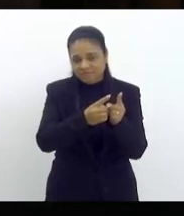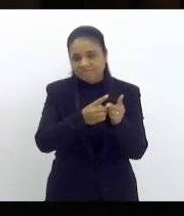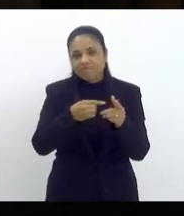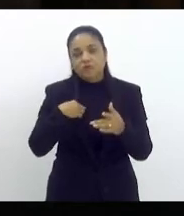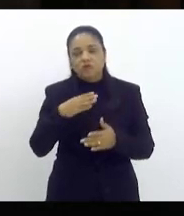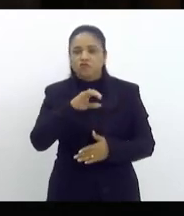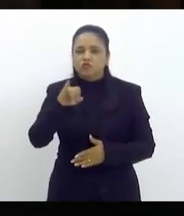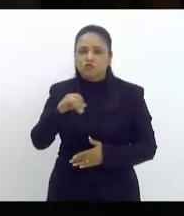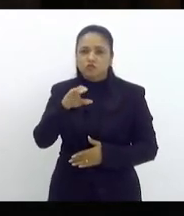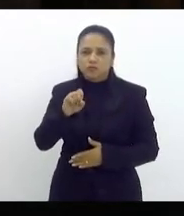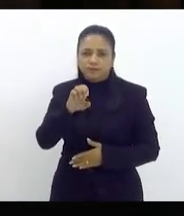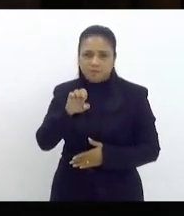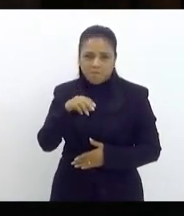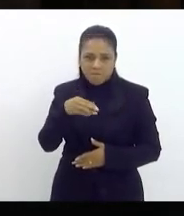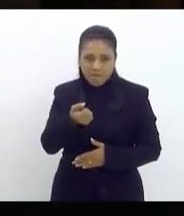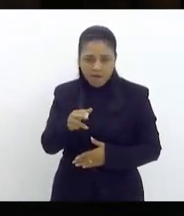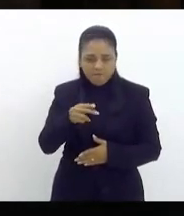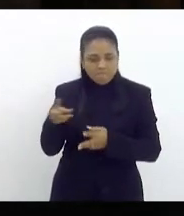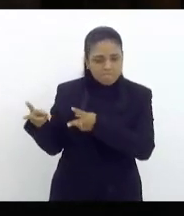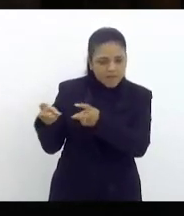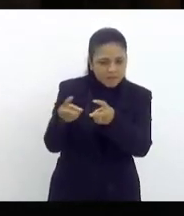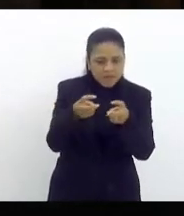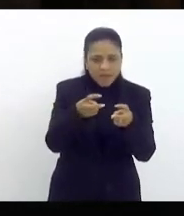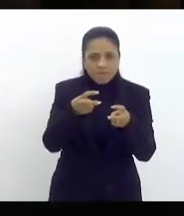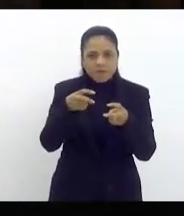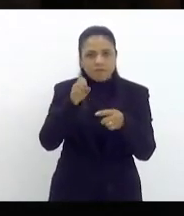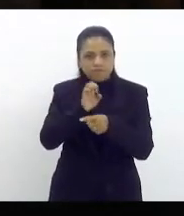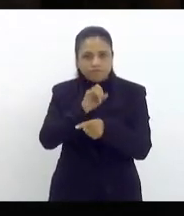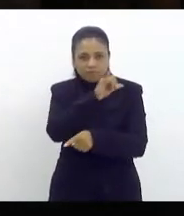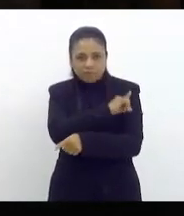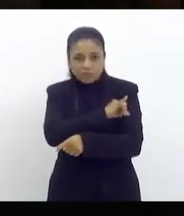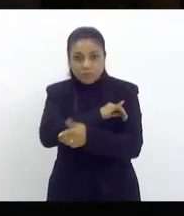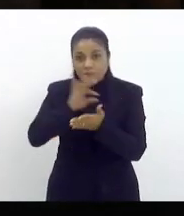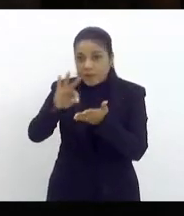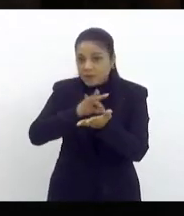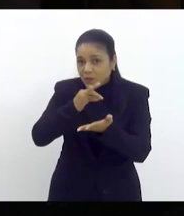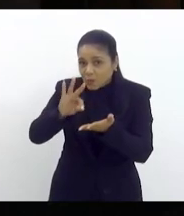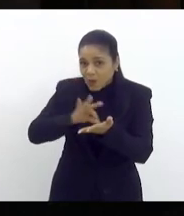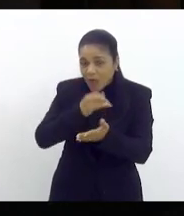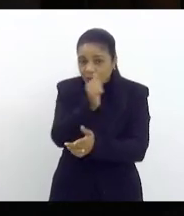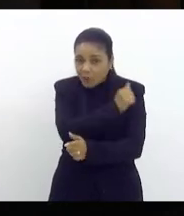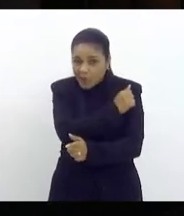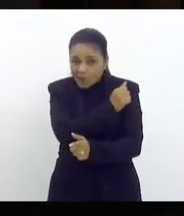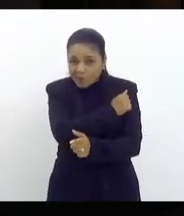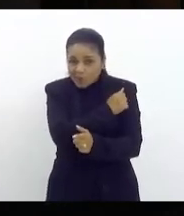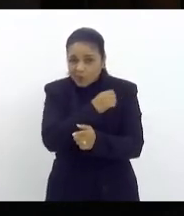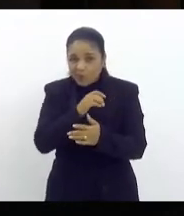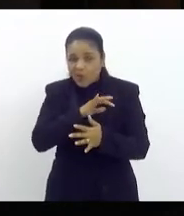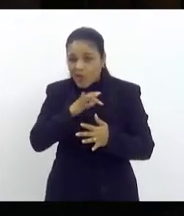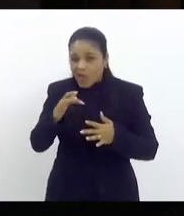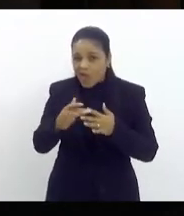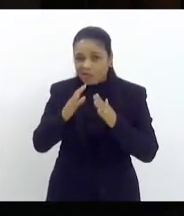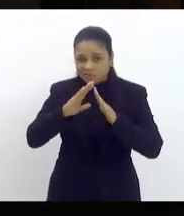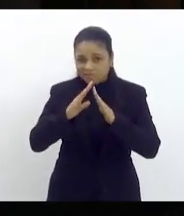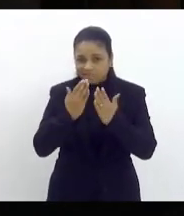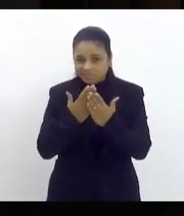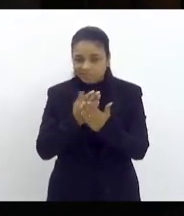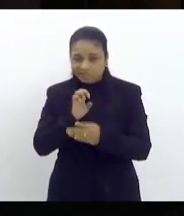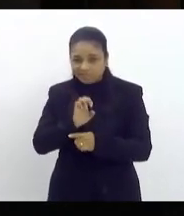percebe que por todo o estado do Rio de Janeiro o número de matriculados na rede de ensino estadual só cai